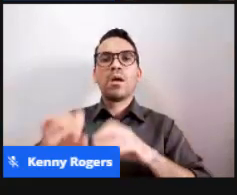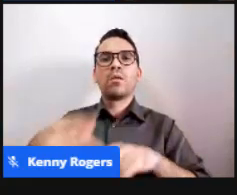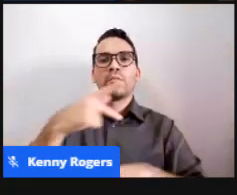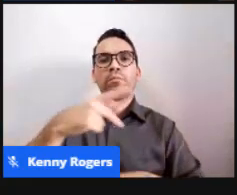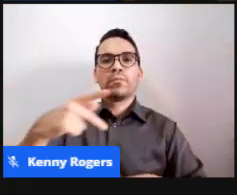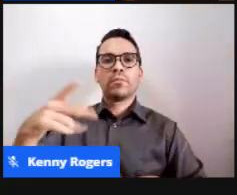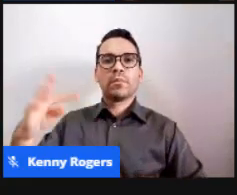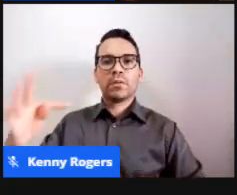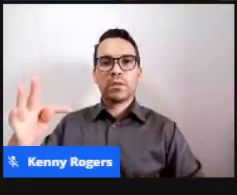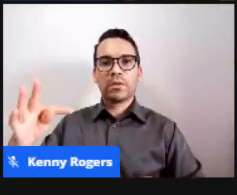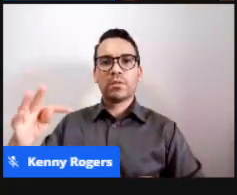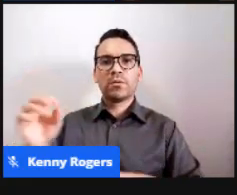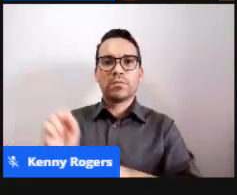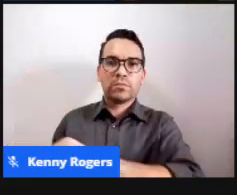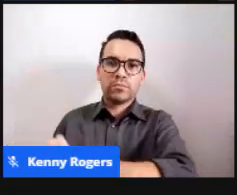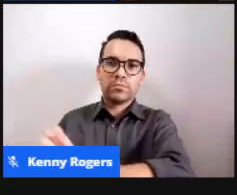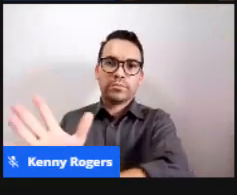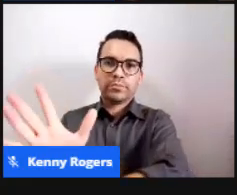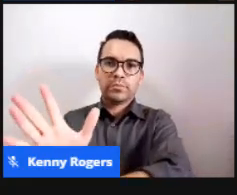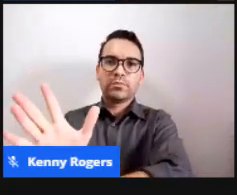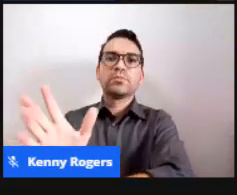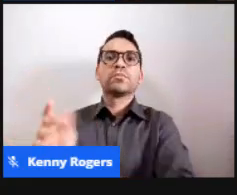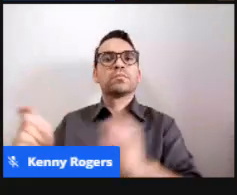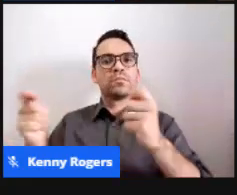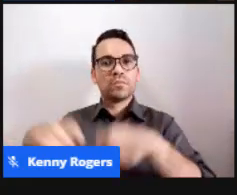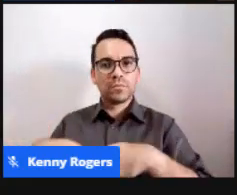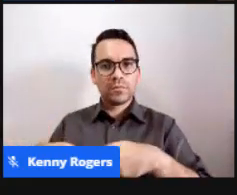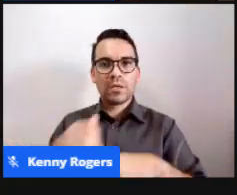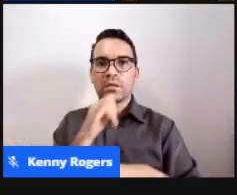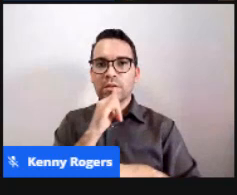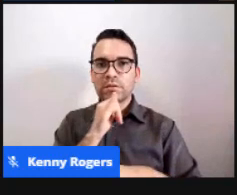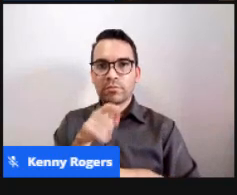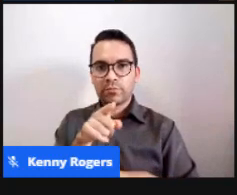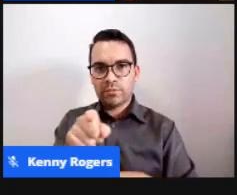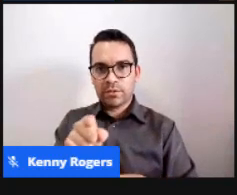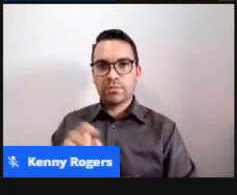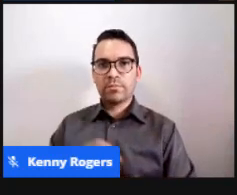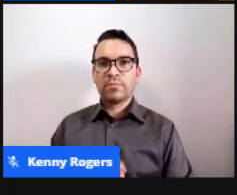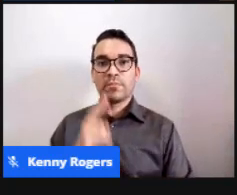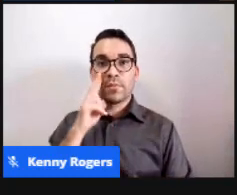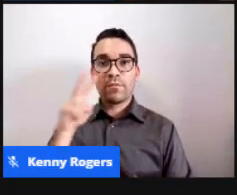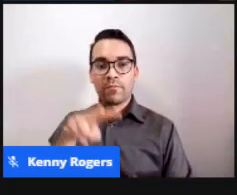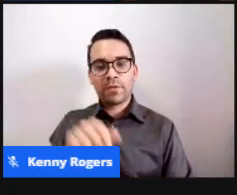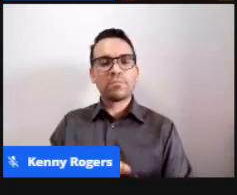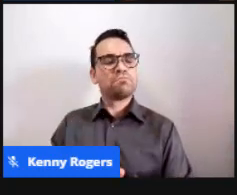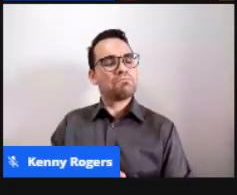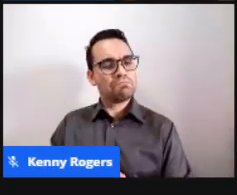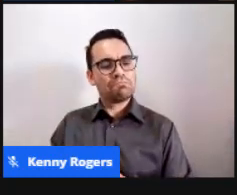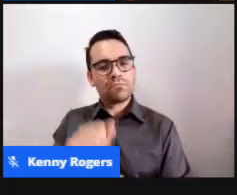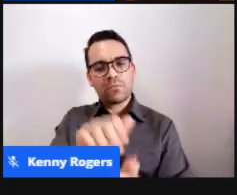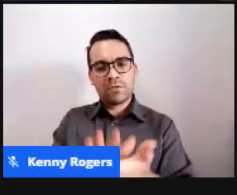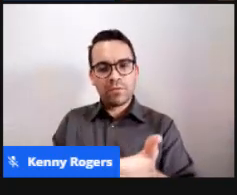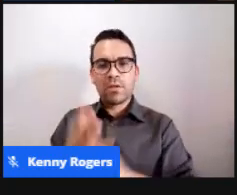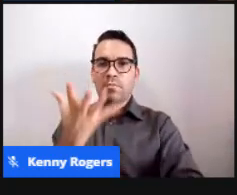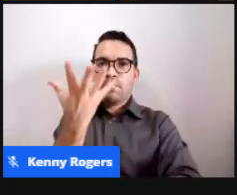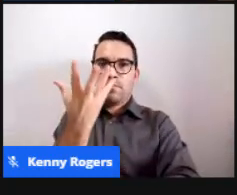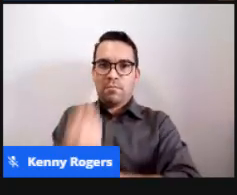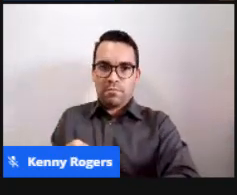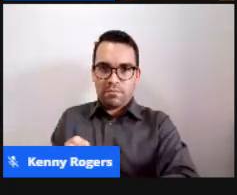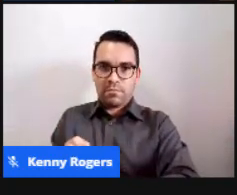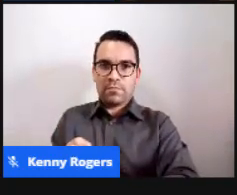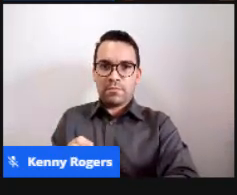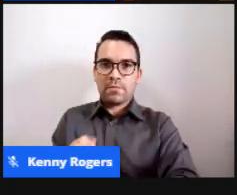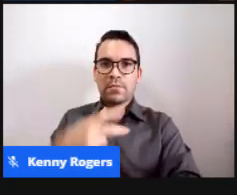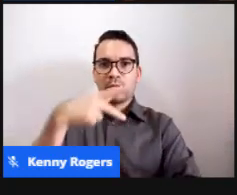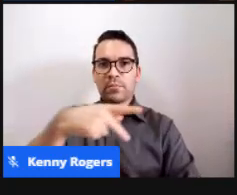prontas em PowerPoint, você olha e você adequa ao que você quer fazer. Vai lá né, no